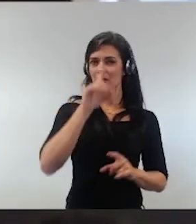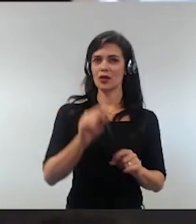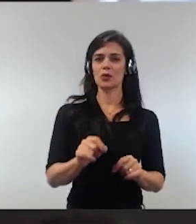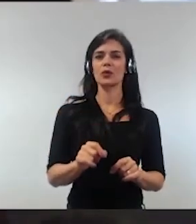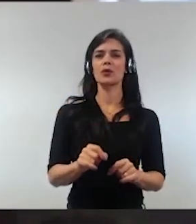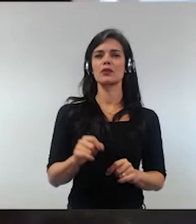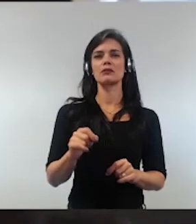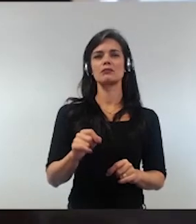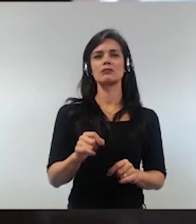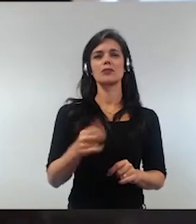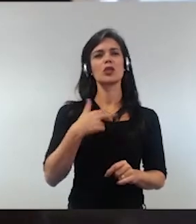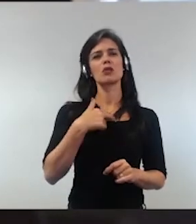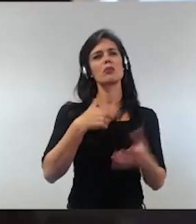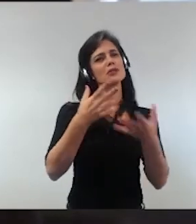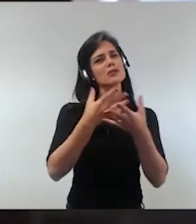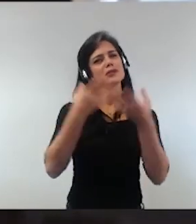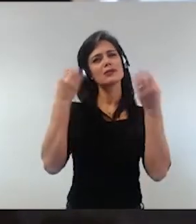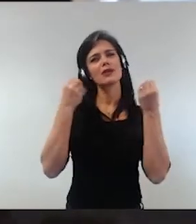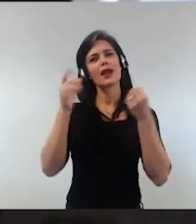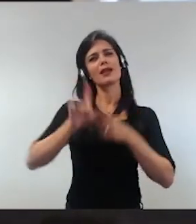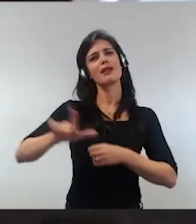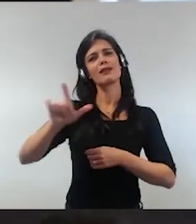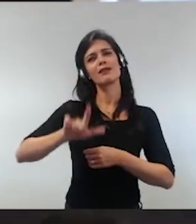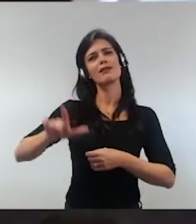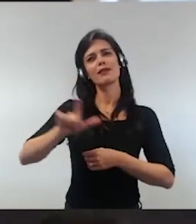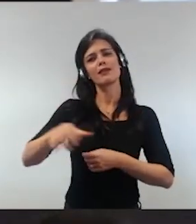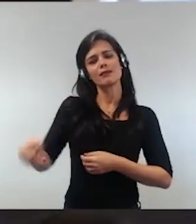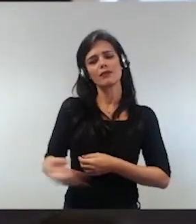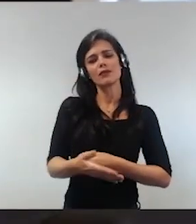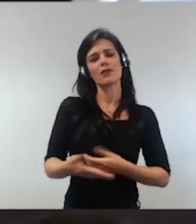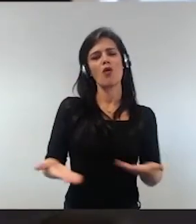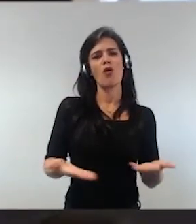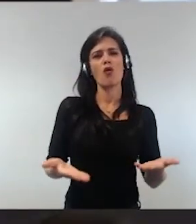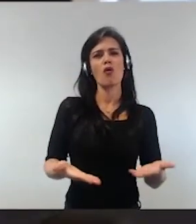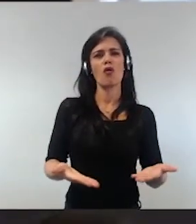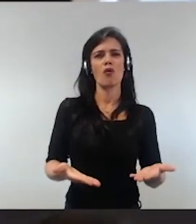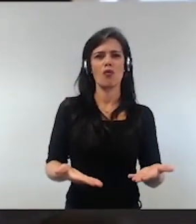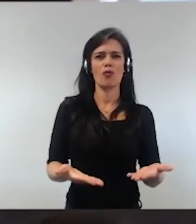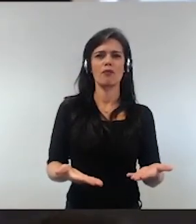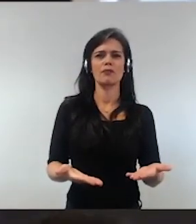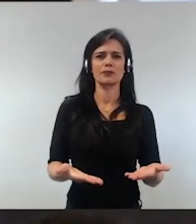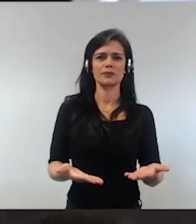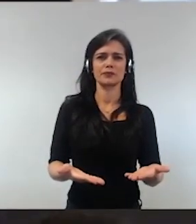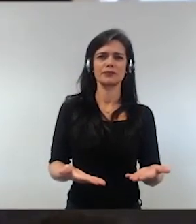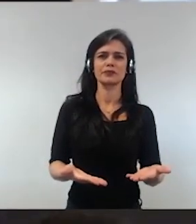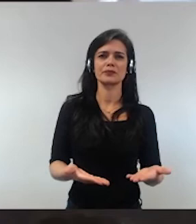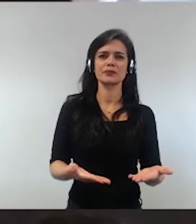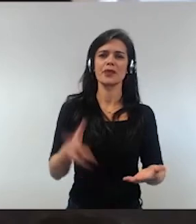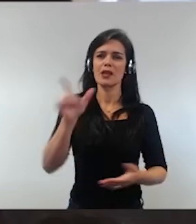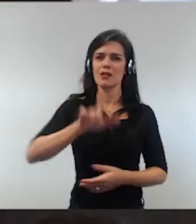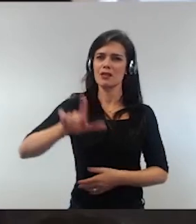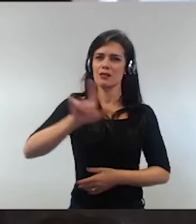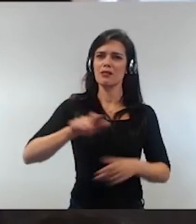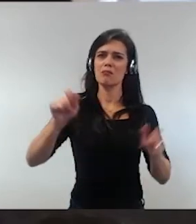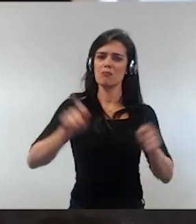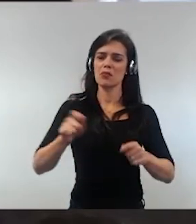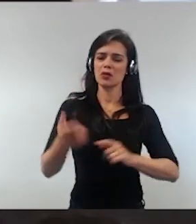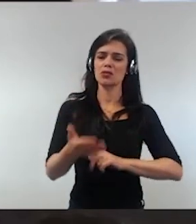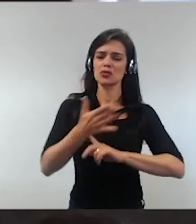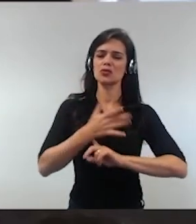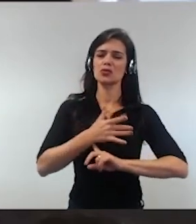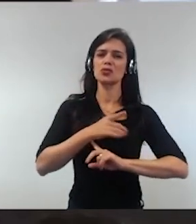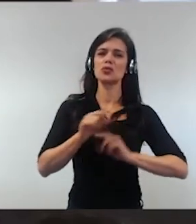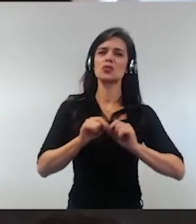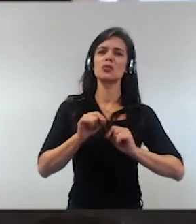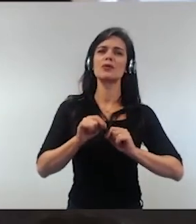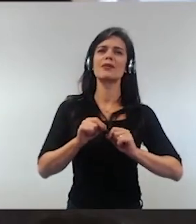para que a gente não se esqueça também da literatura contemporânea nisso, né? A literatura contemporânea, ela pode suprir um pouco a